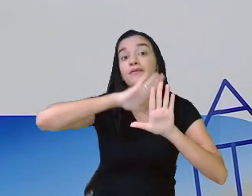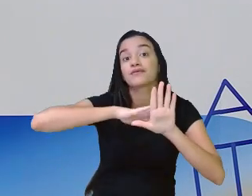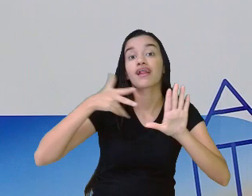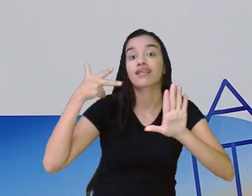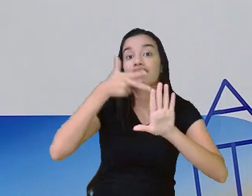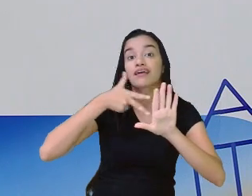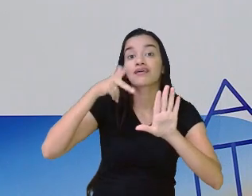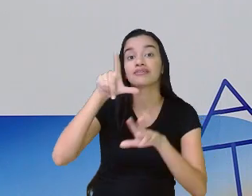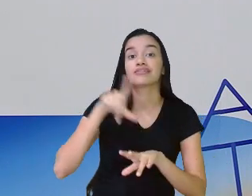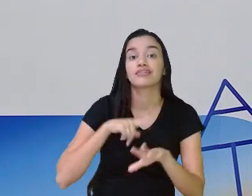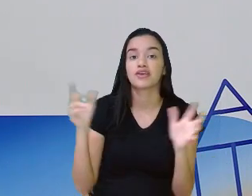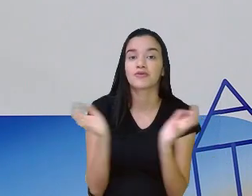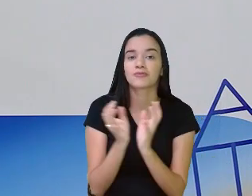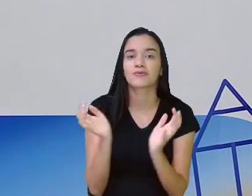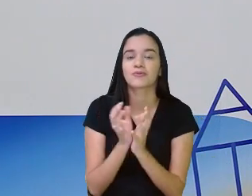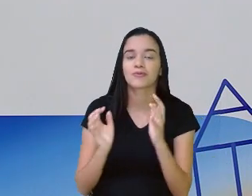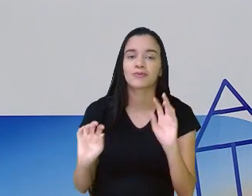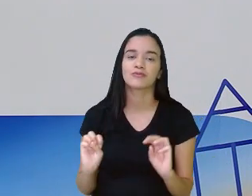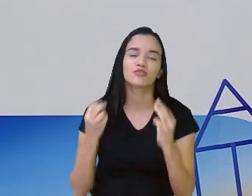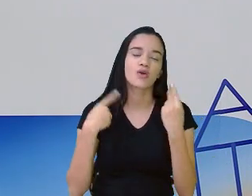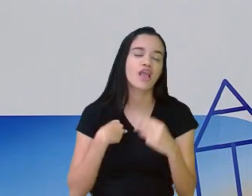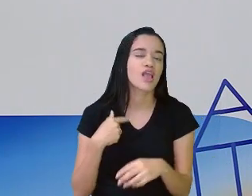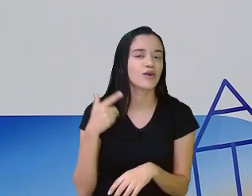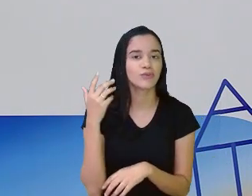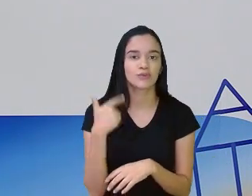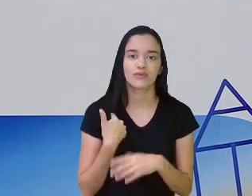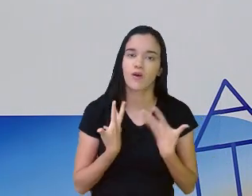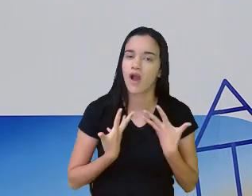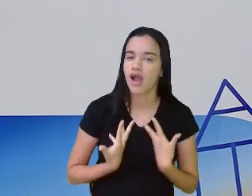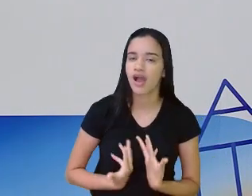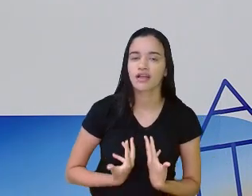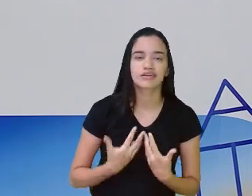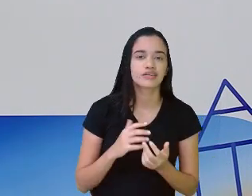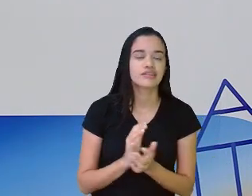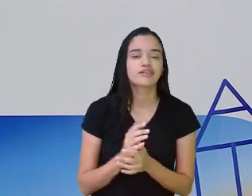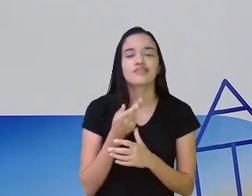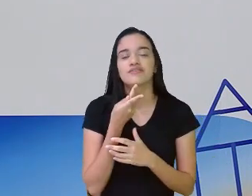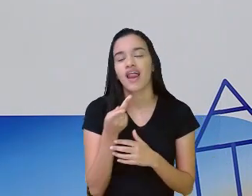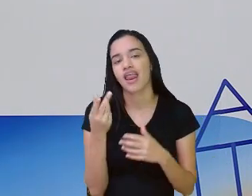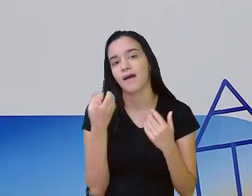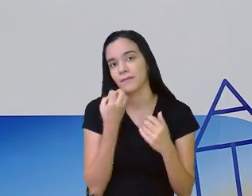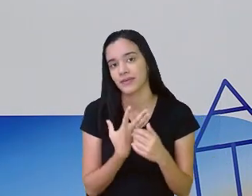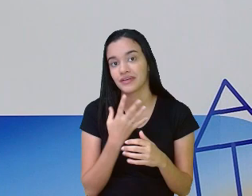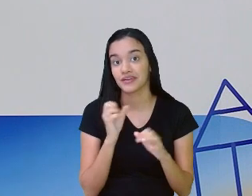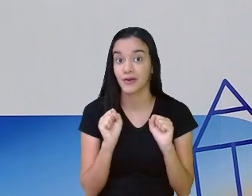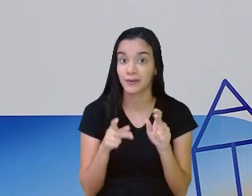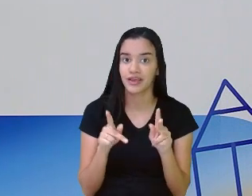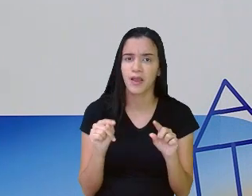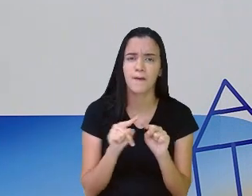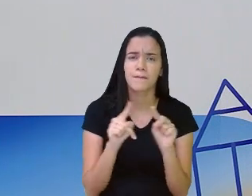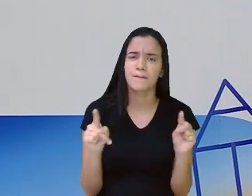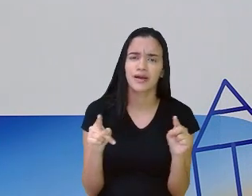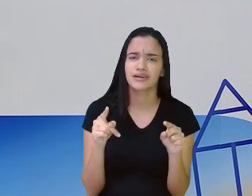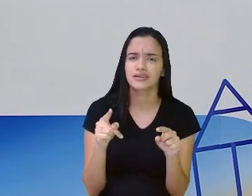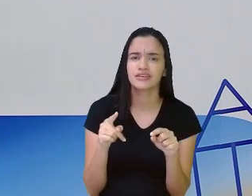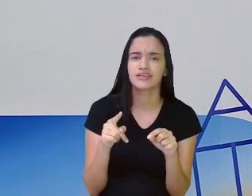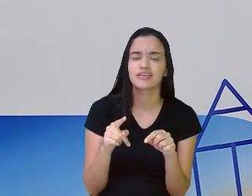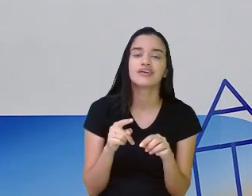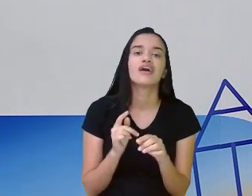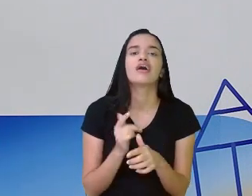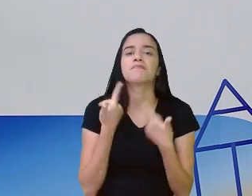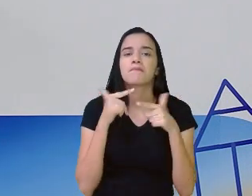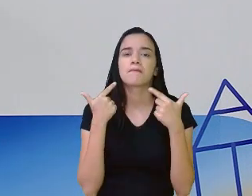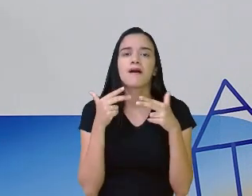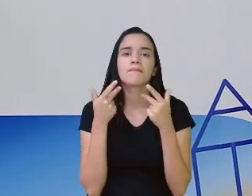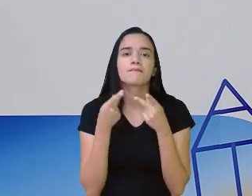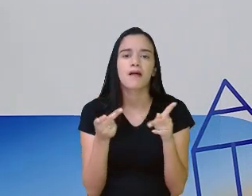câmeras tem uma equipe show e que eu não canso de elogiar também, beleza? Mas chega de conversa, vamos